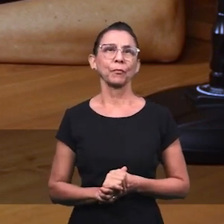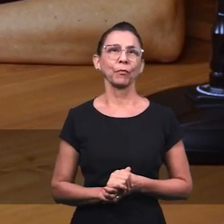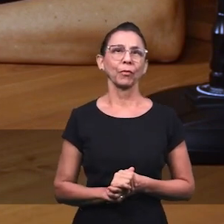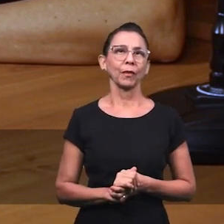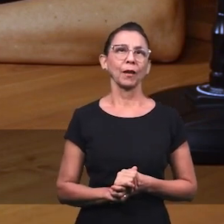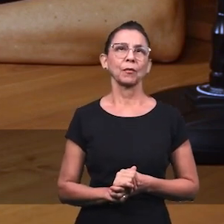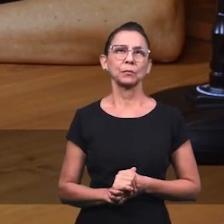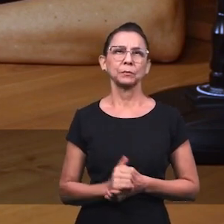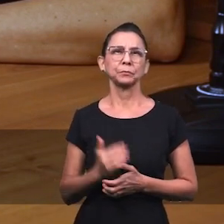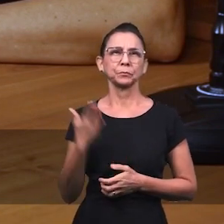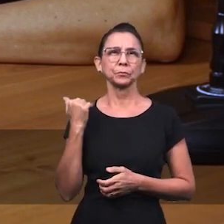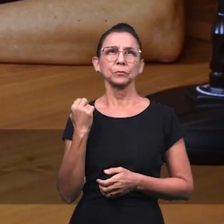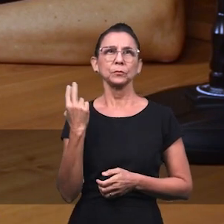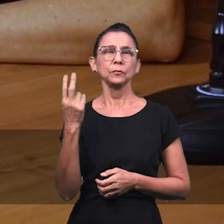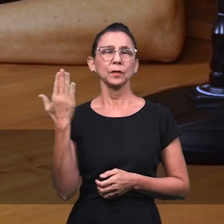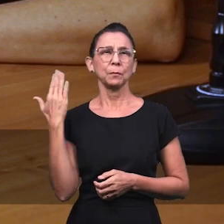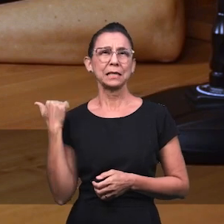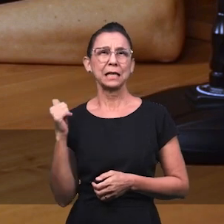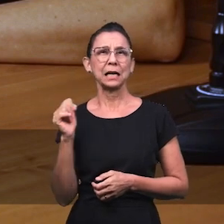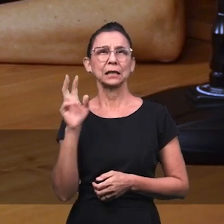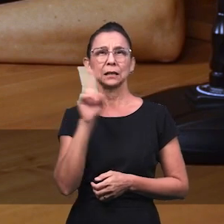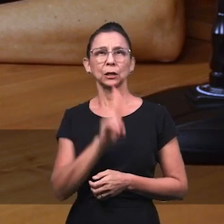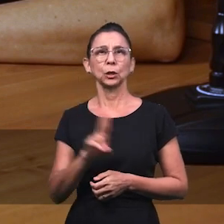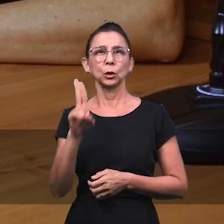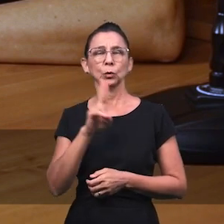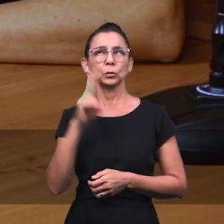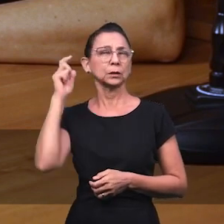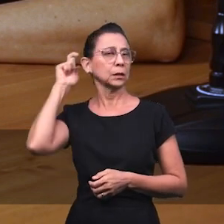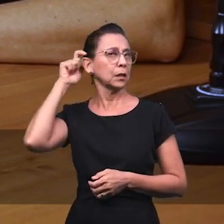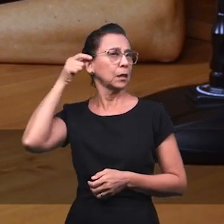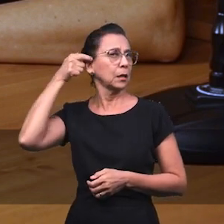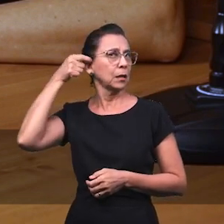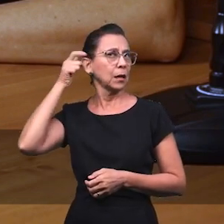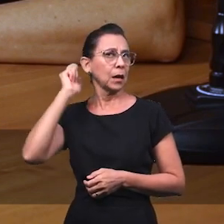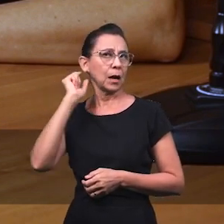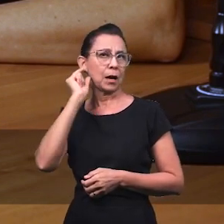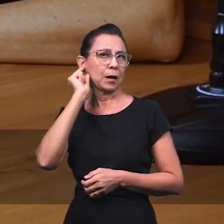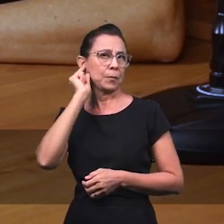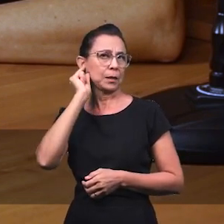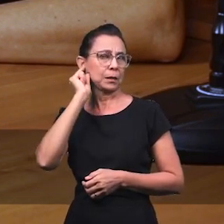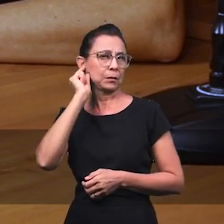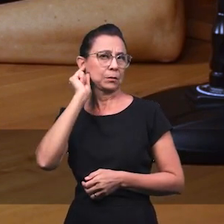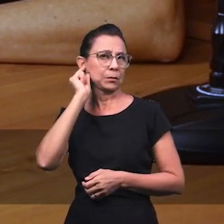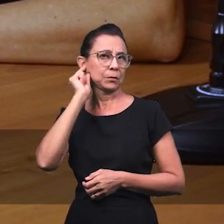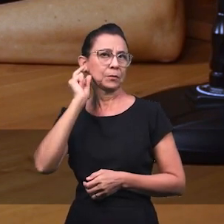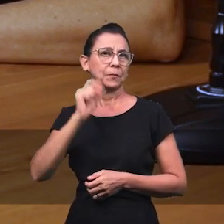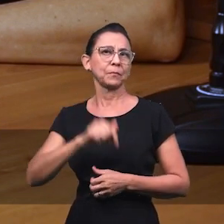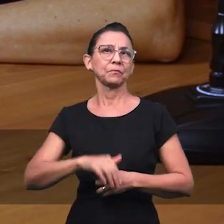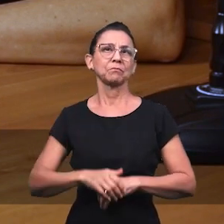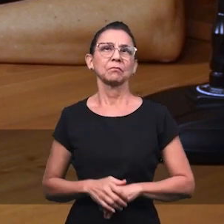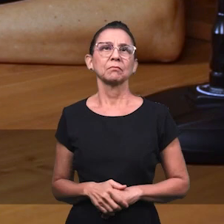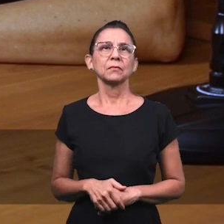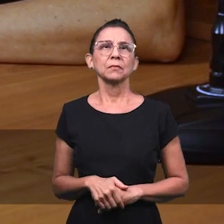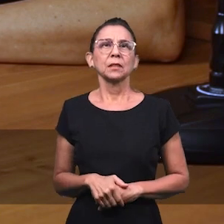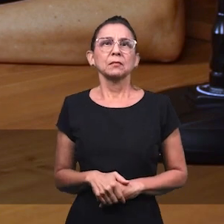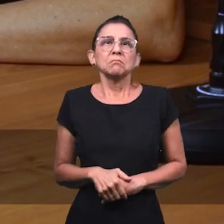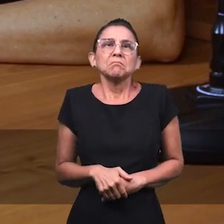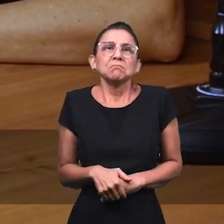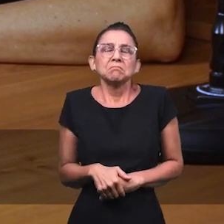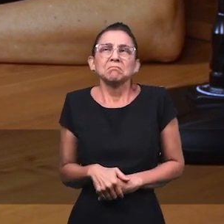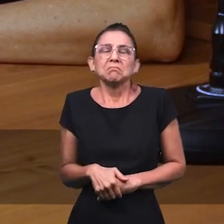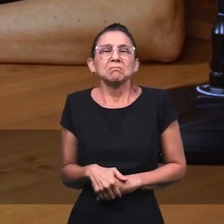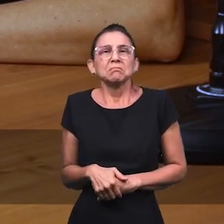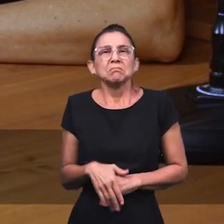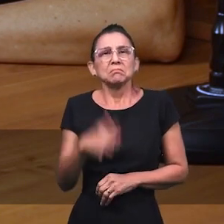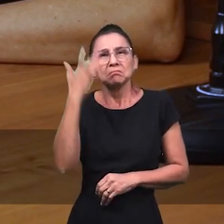aparelho auditivo. O Senhor não permitiu usar esse aparelho. Não sabemos por